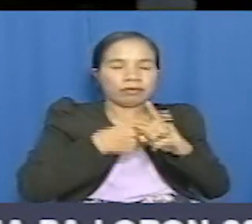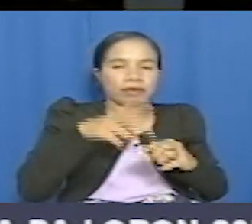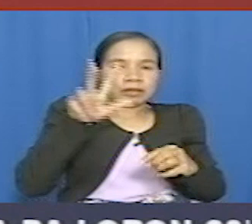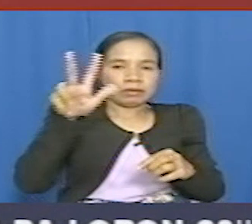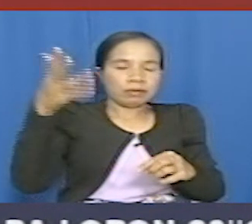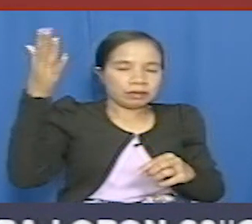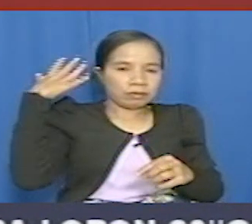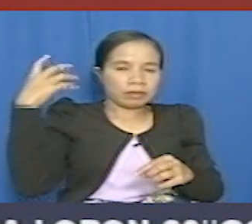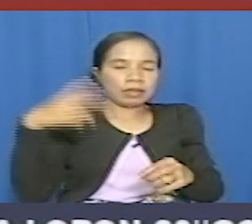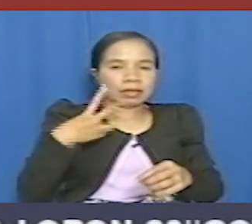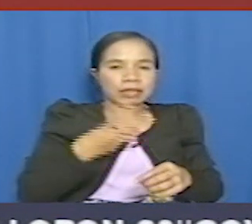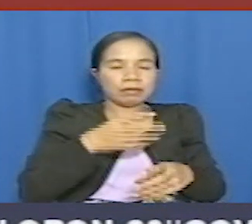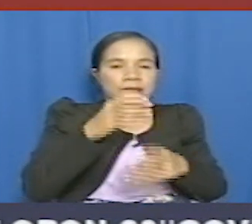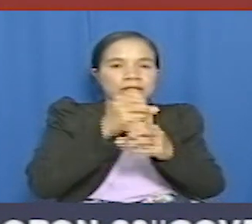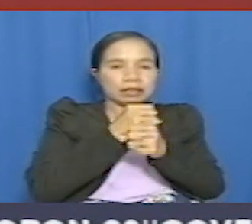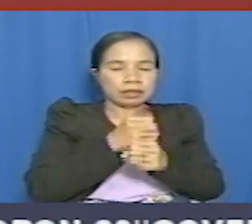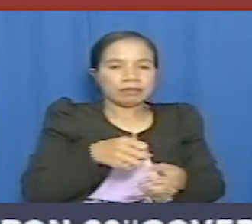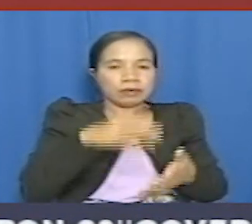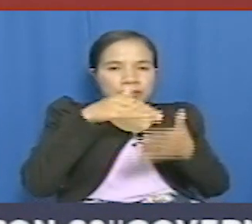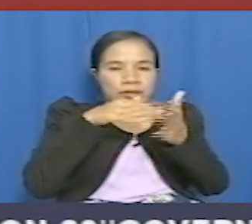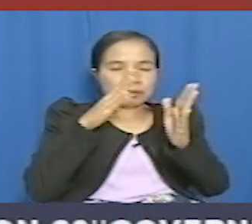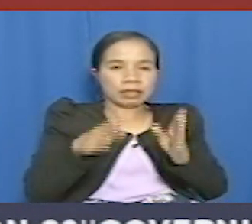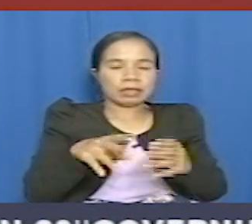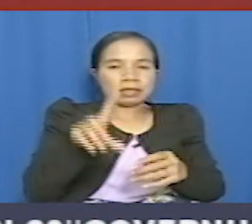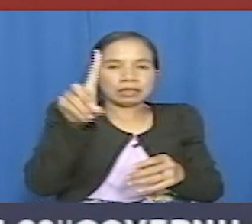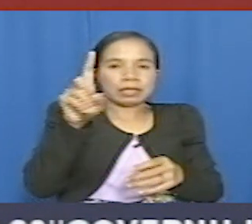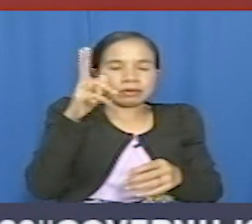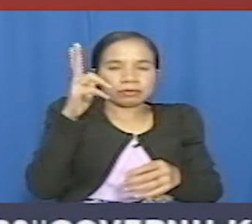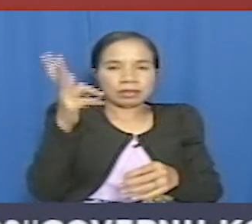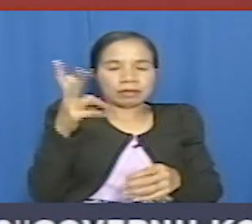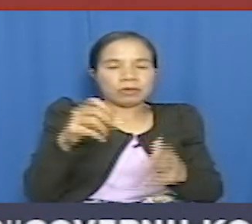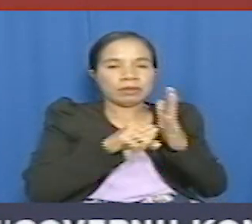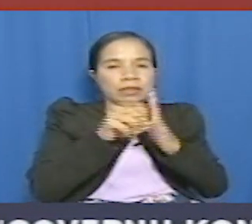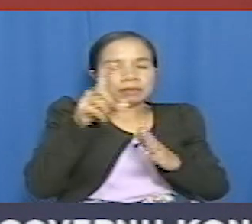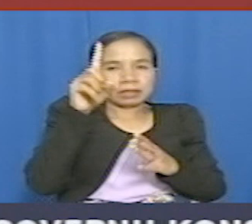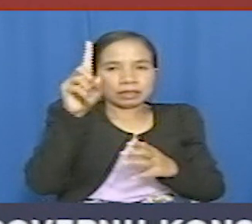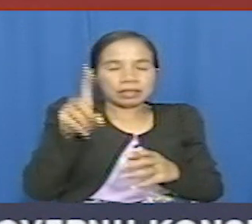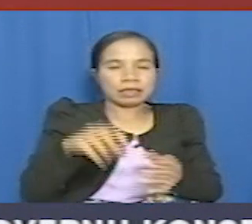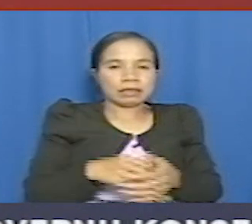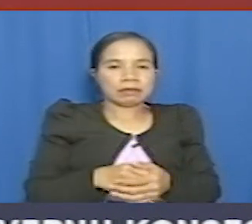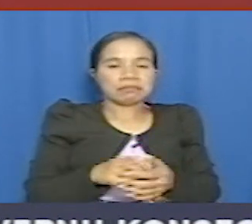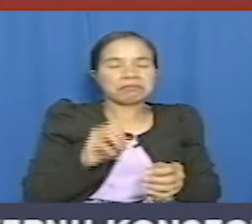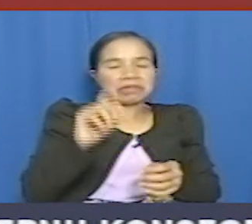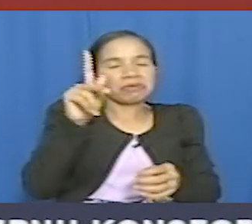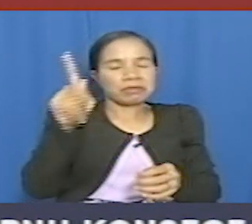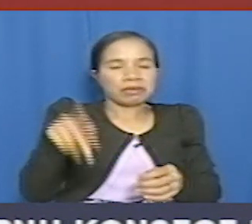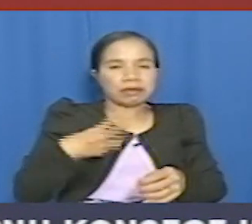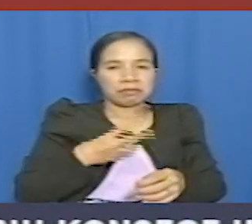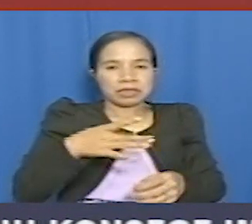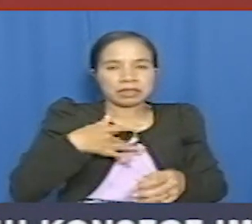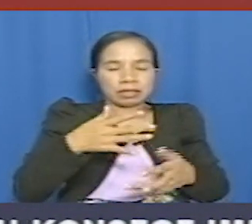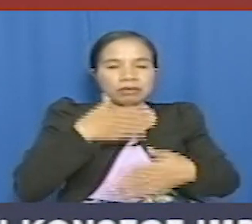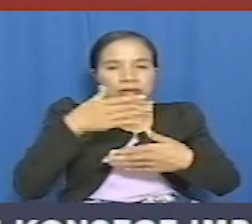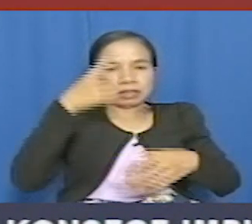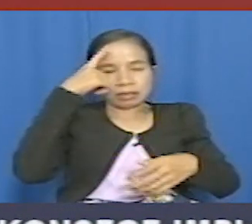amisimu, cada ami estudante 130 per semestre. Mebe lebo tira ami sente contente, tamba se